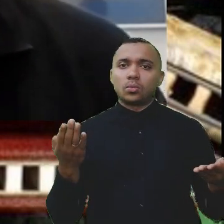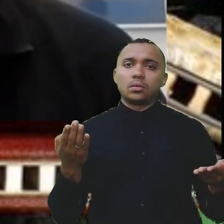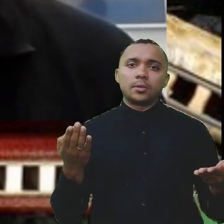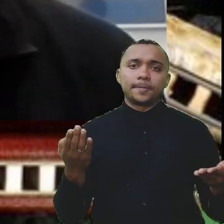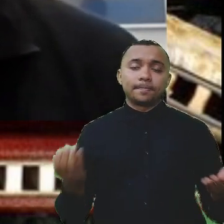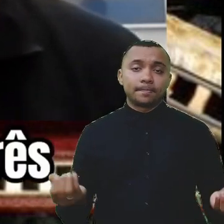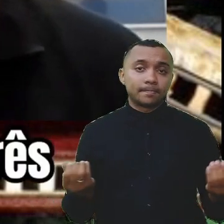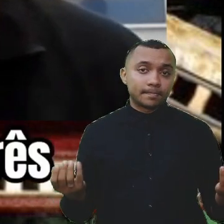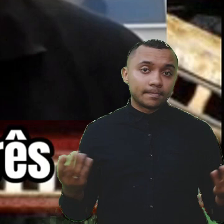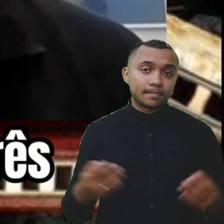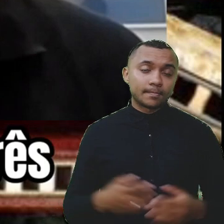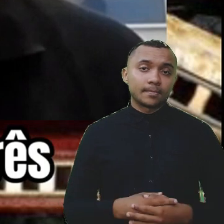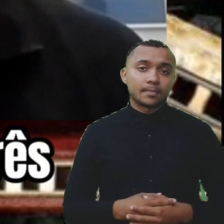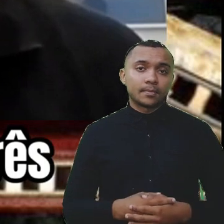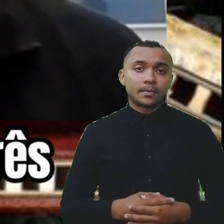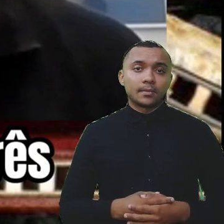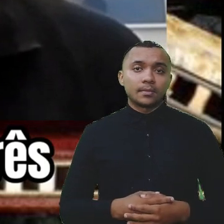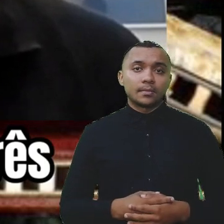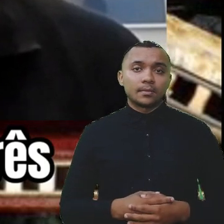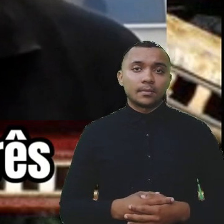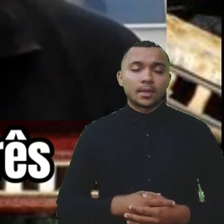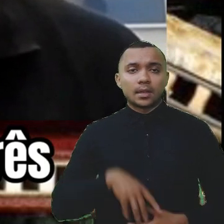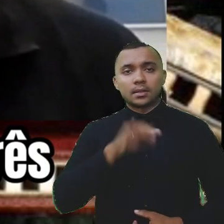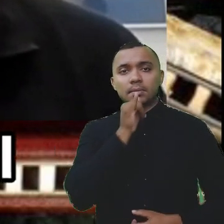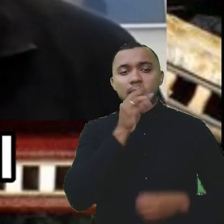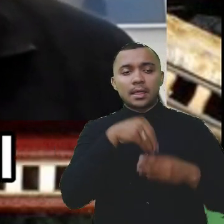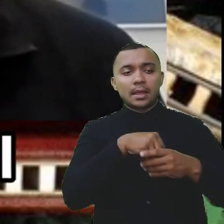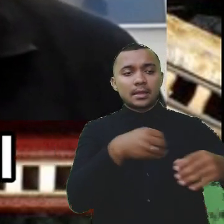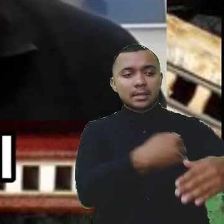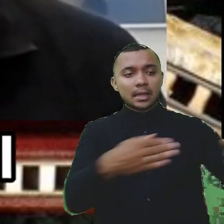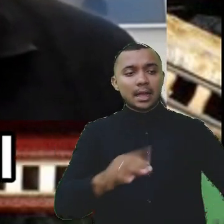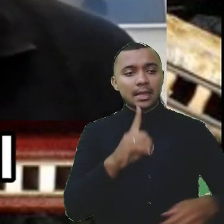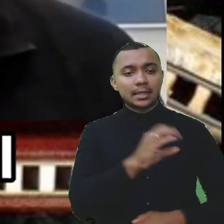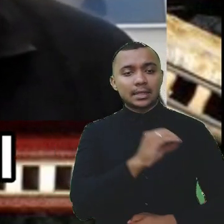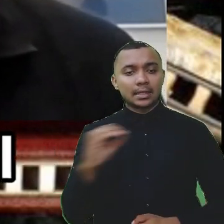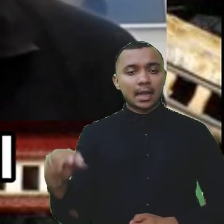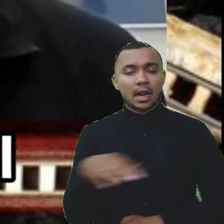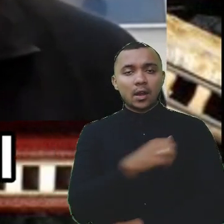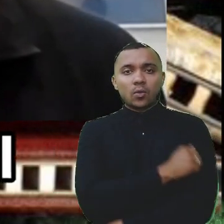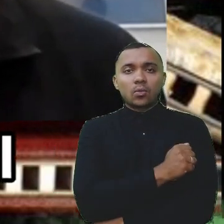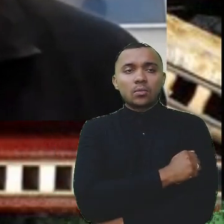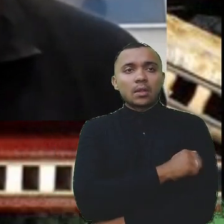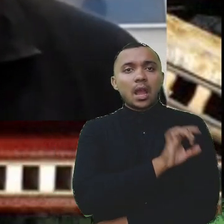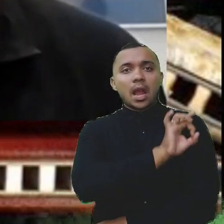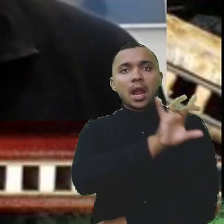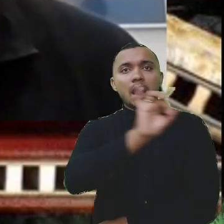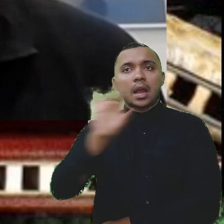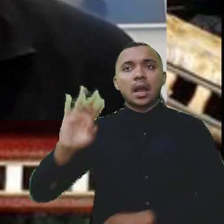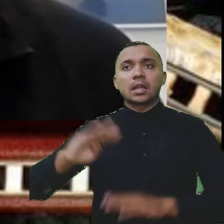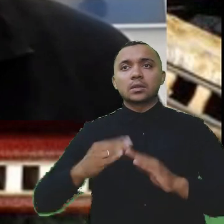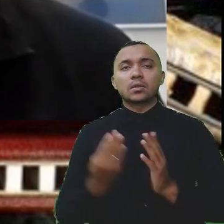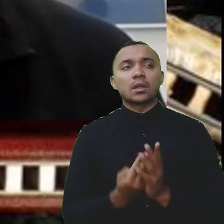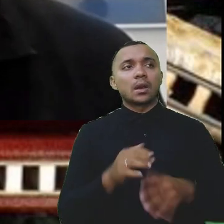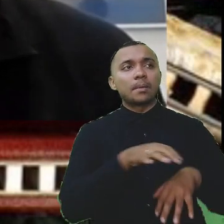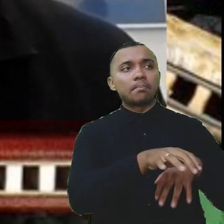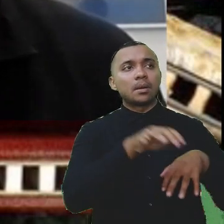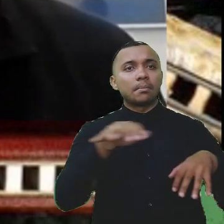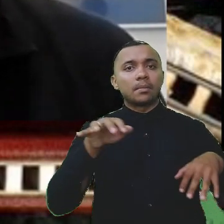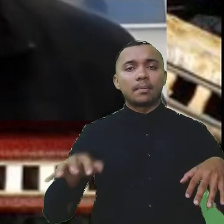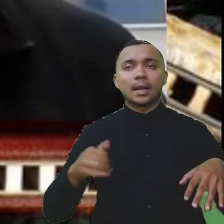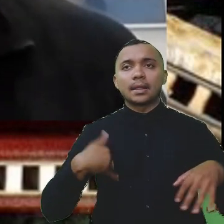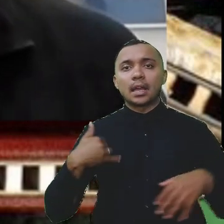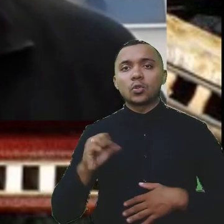ilumina. Eu, ano passado, tive 100 alunos, de 30 alunos em cada escola municipal do Rio de Janeiro, tudo de 8 a 10 anos de